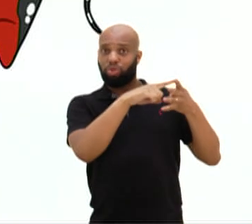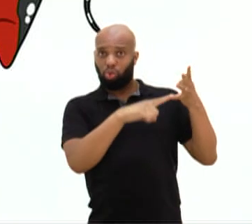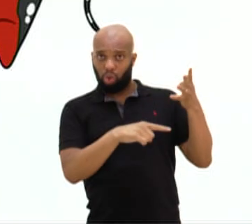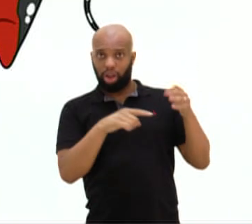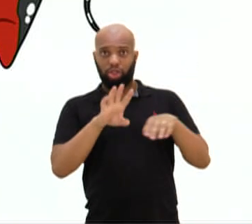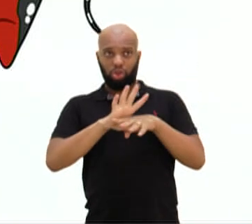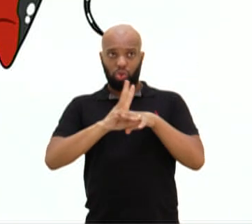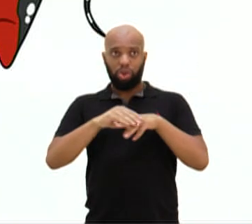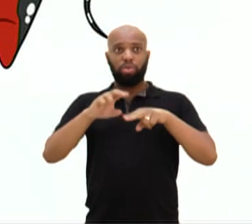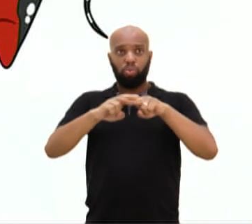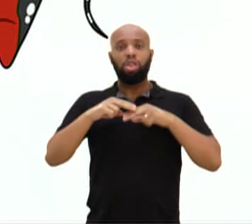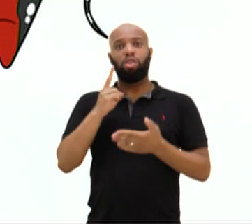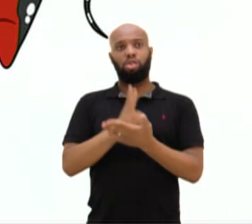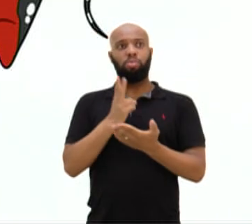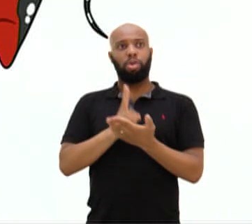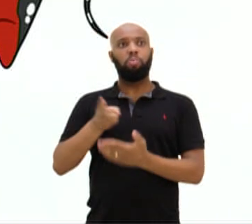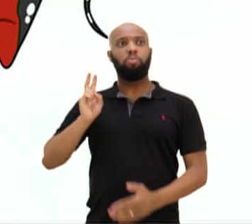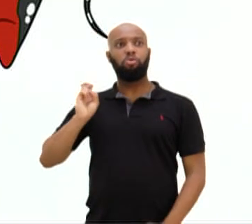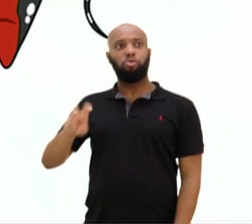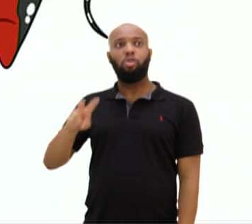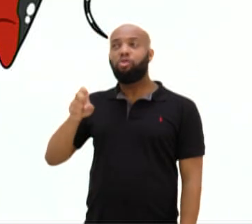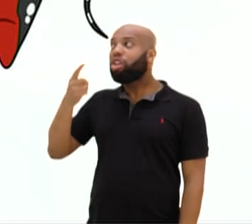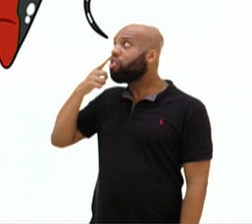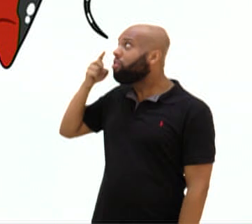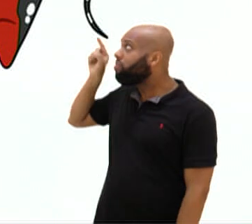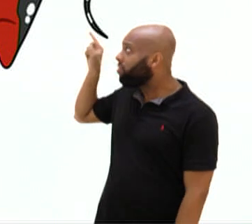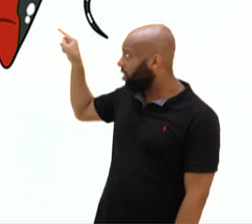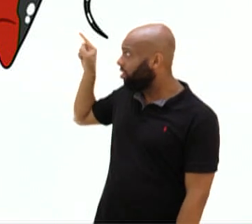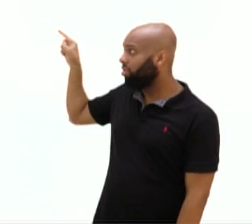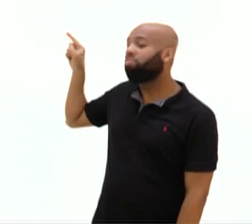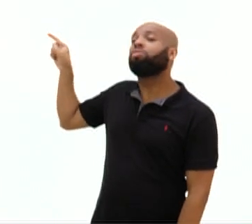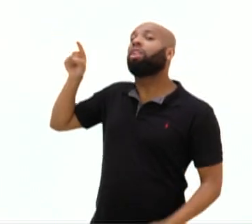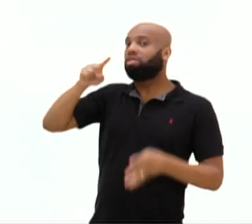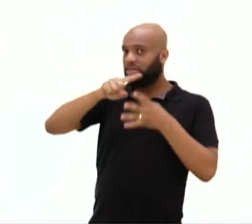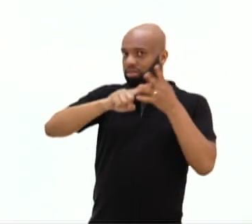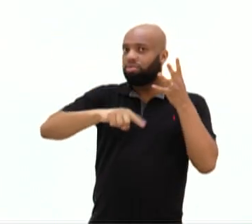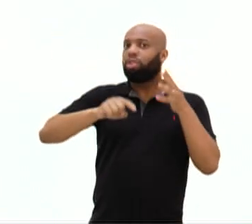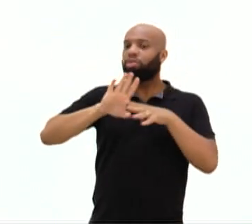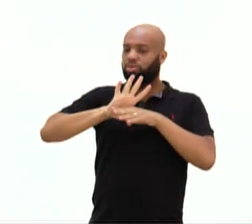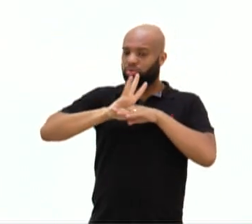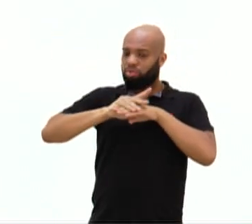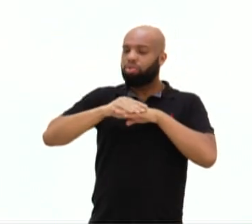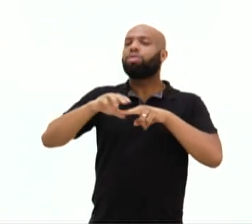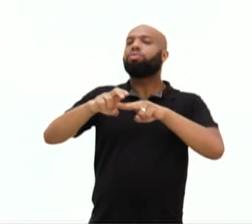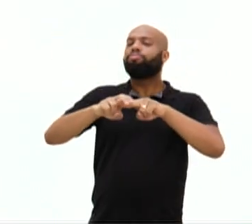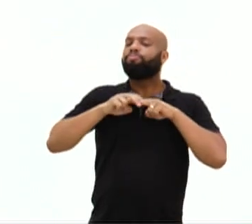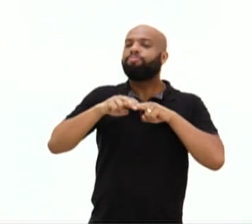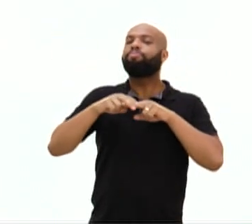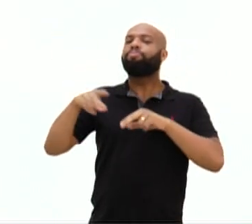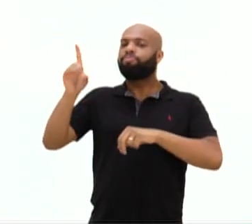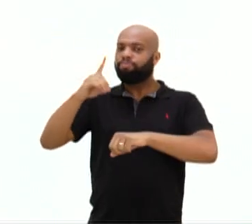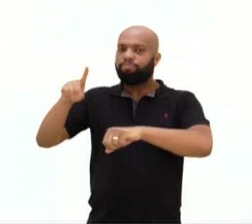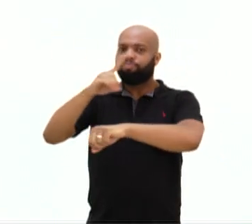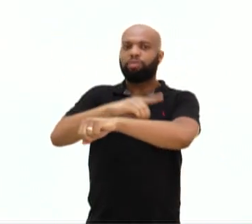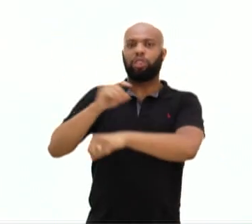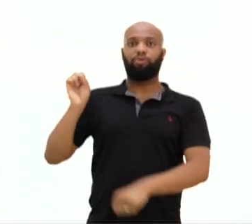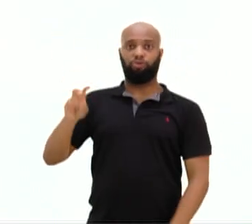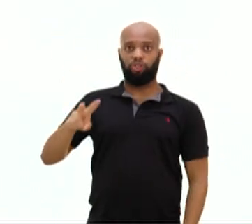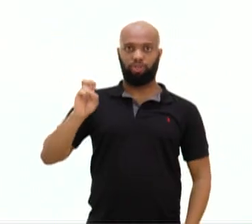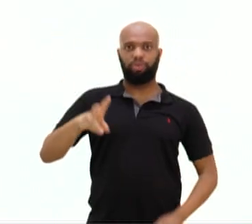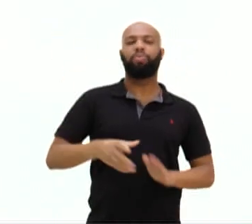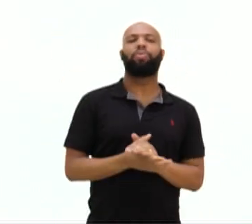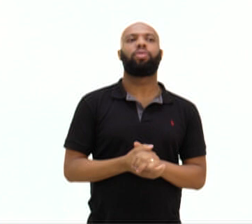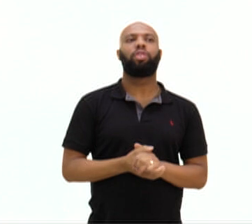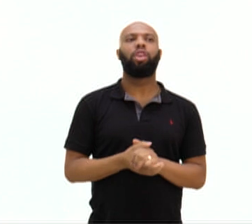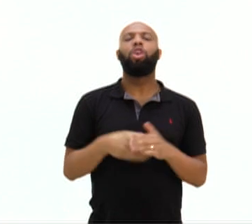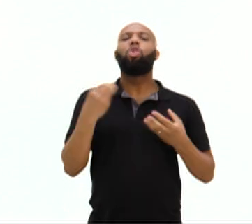dengue, zika, chikungunya e febre amarela. Isso é bem importante também, tá, gente? Vamos para um quiz, então, segundo quiz de hoje.